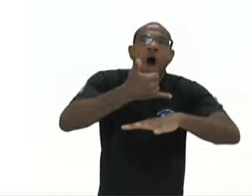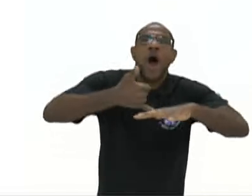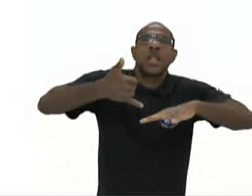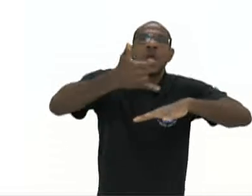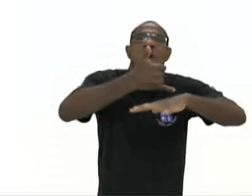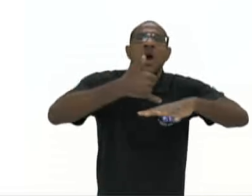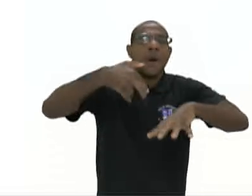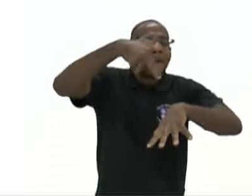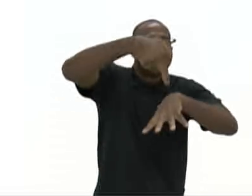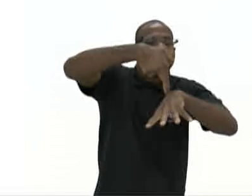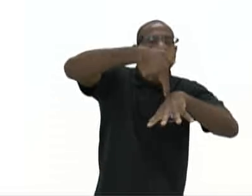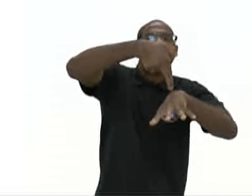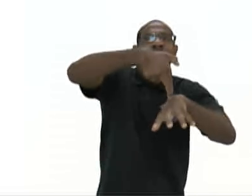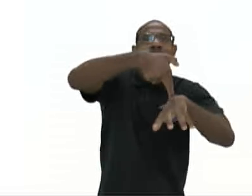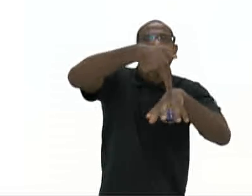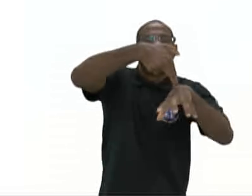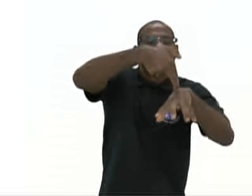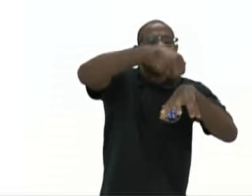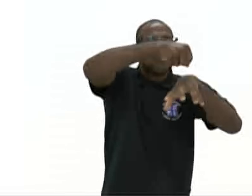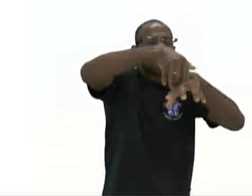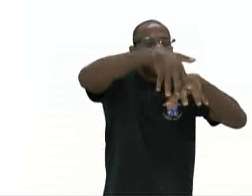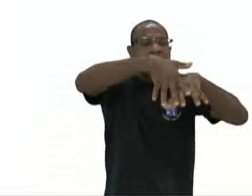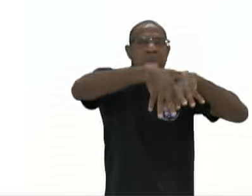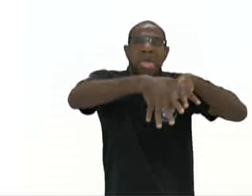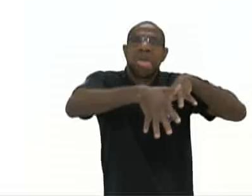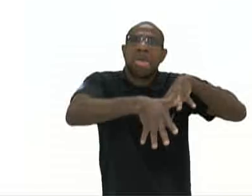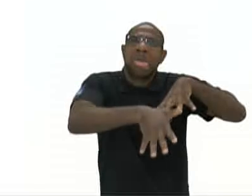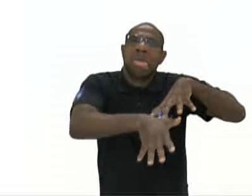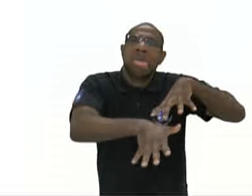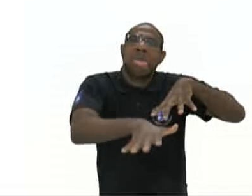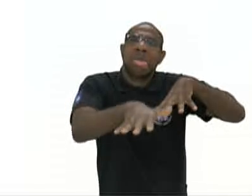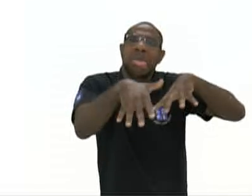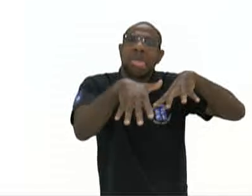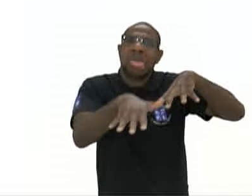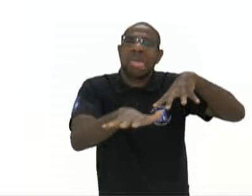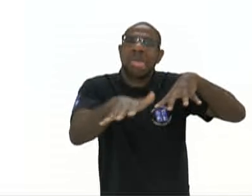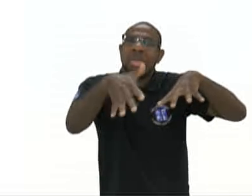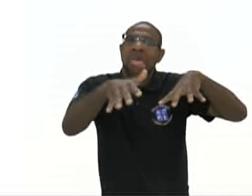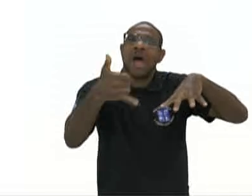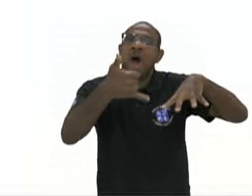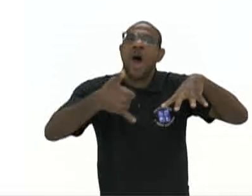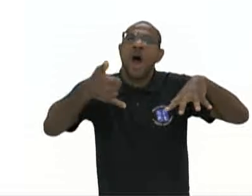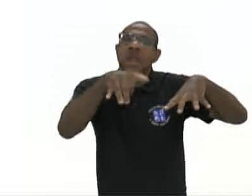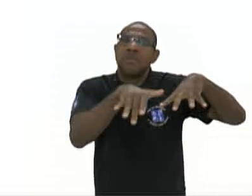bruto, que ocorre em nosso litoral desde o fim do mês de agosto,